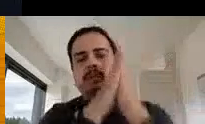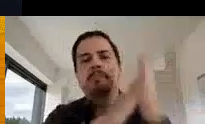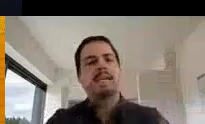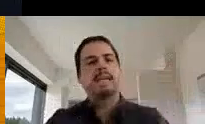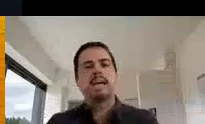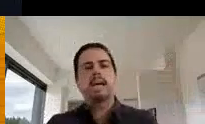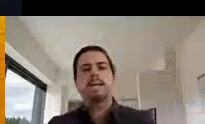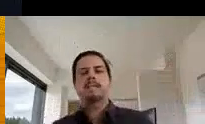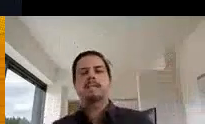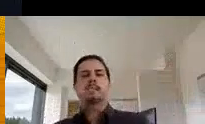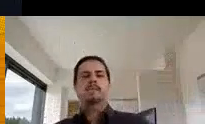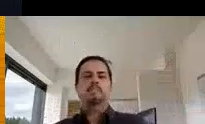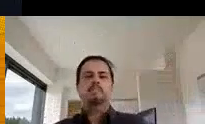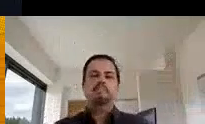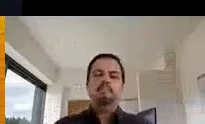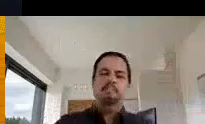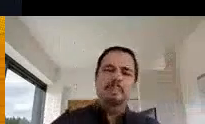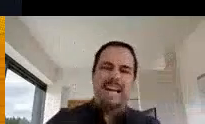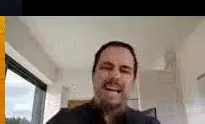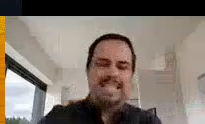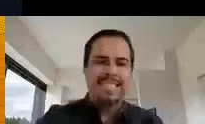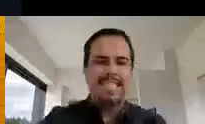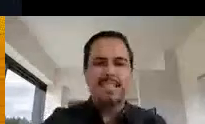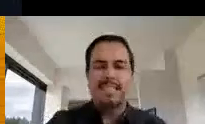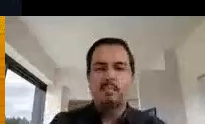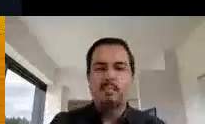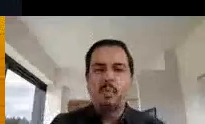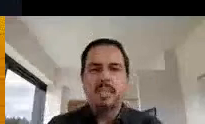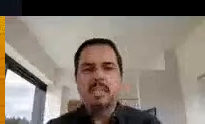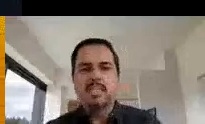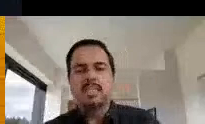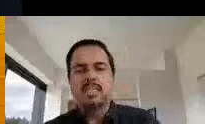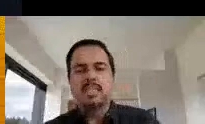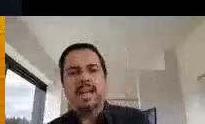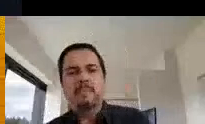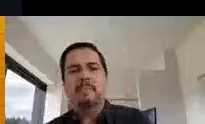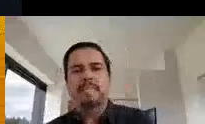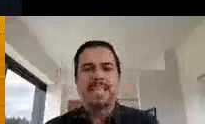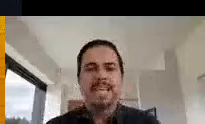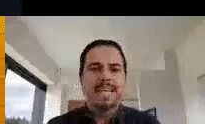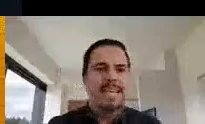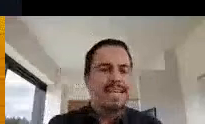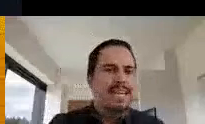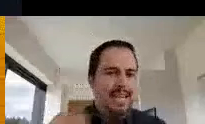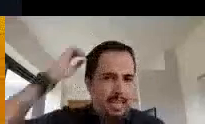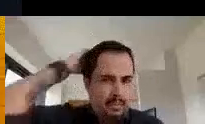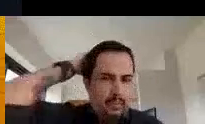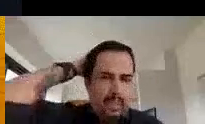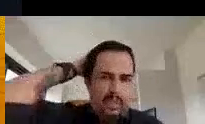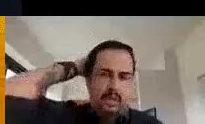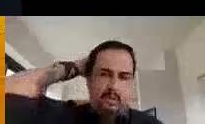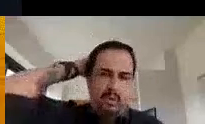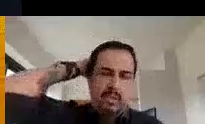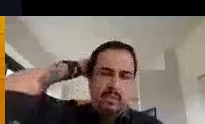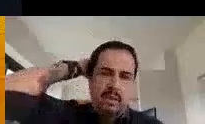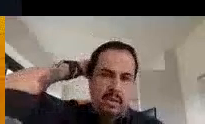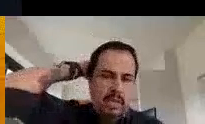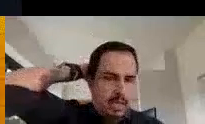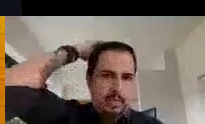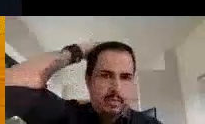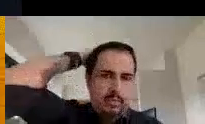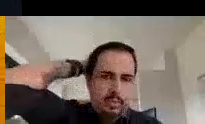transformação digital. Também, cara, aqui é uma bagaceira. Muita gente fala besteira